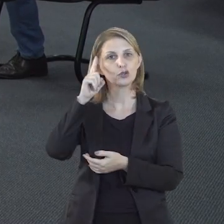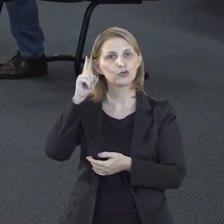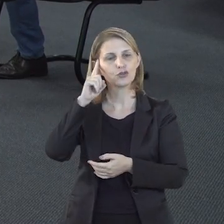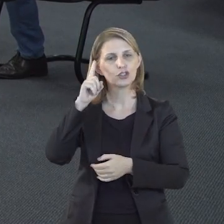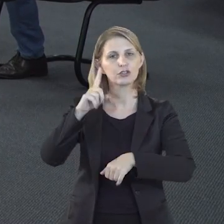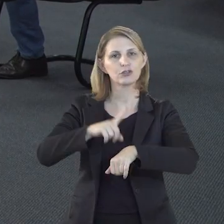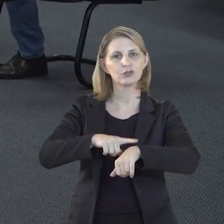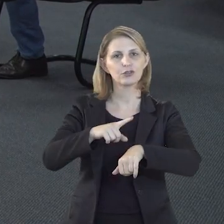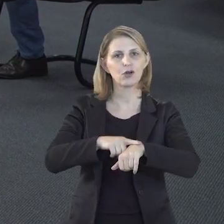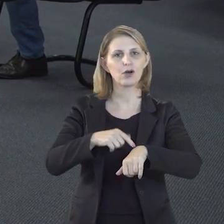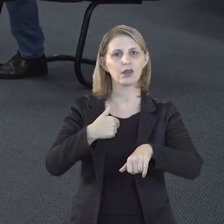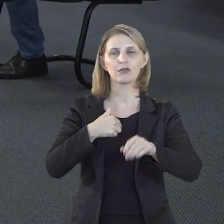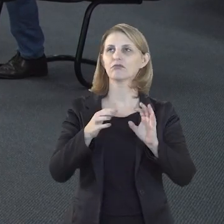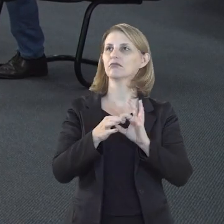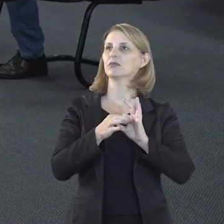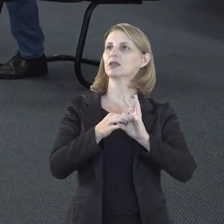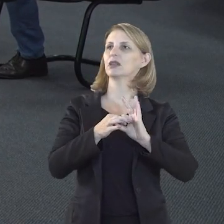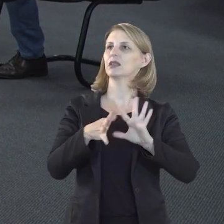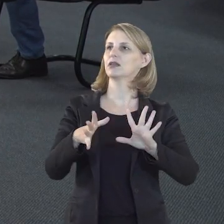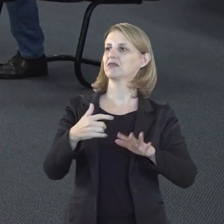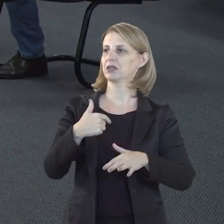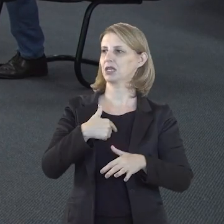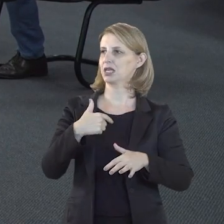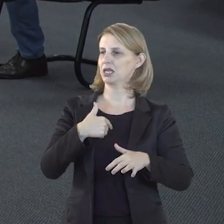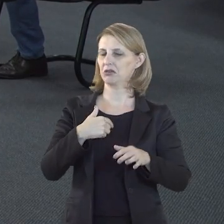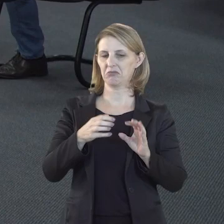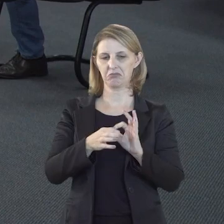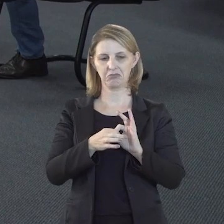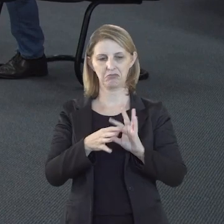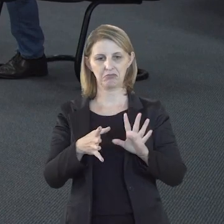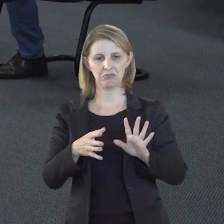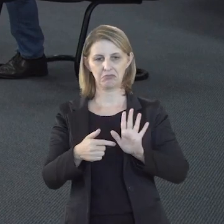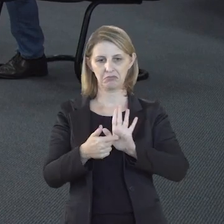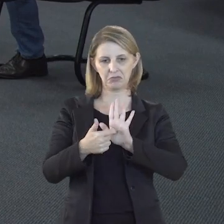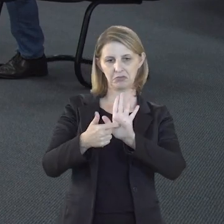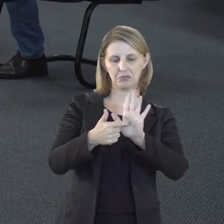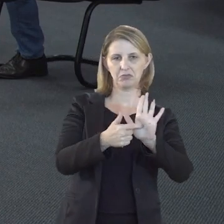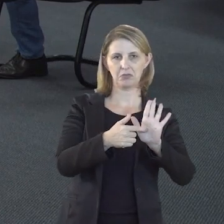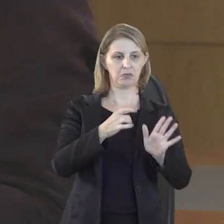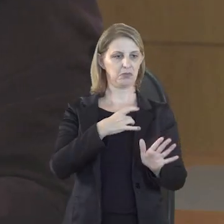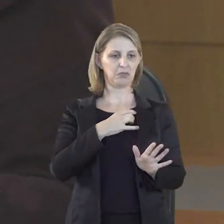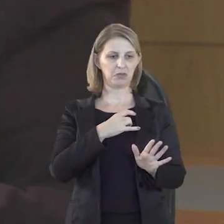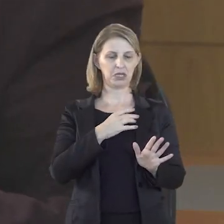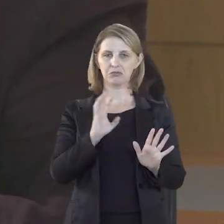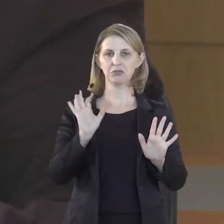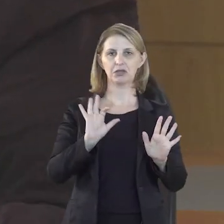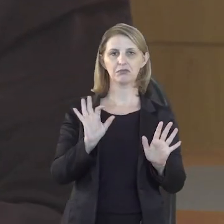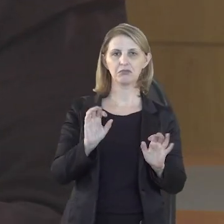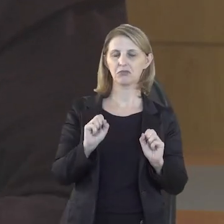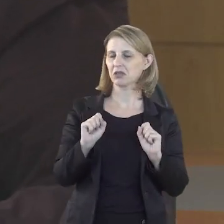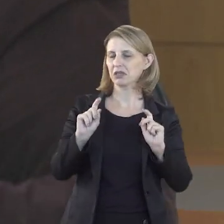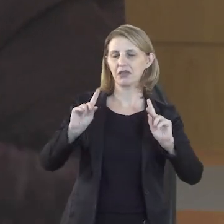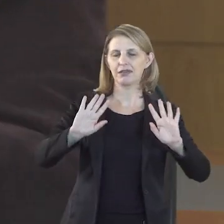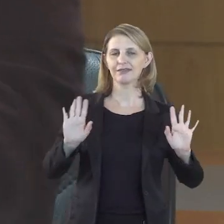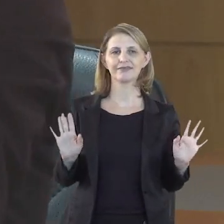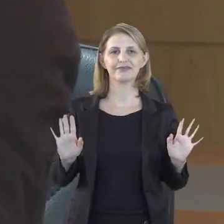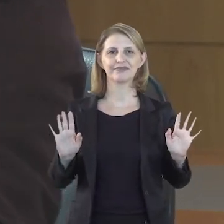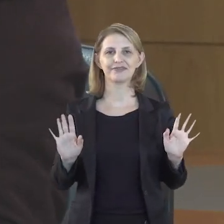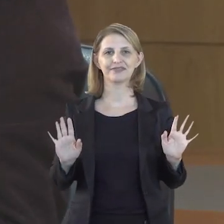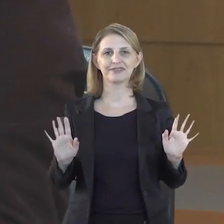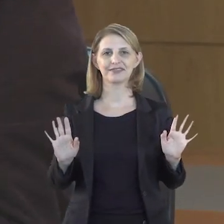Não, acolhimento é isso. Eu estar aqui aberto à minha fragilidade, à